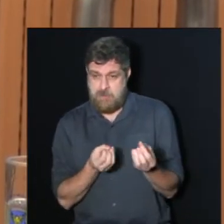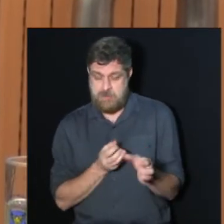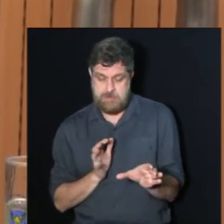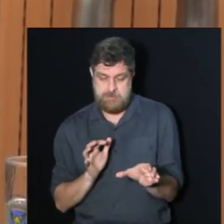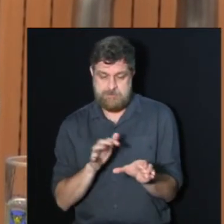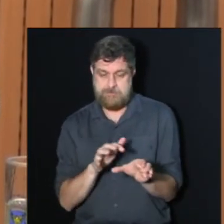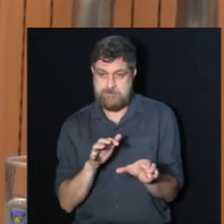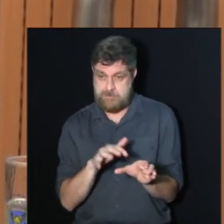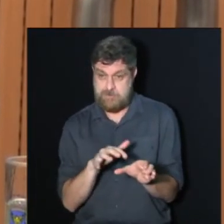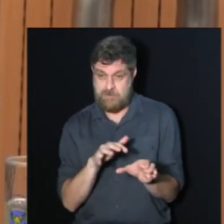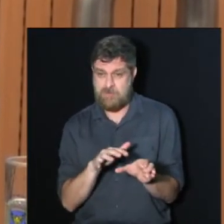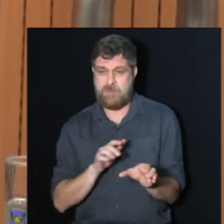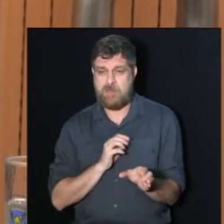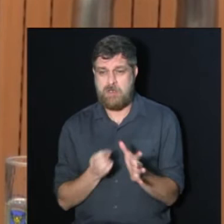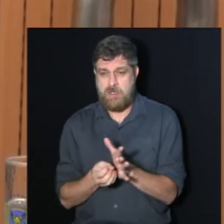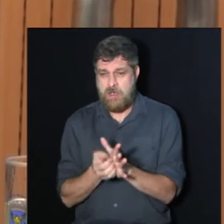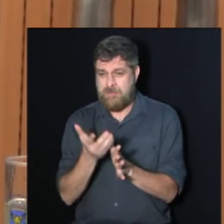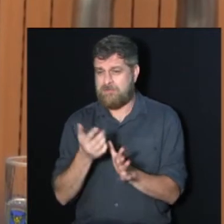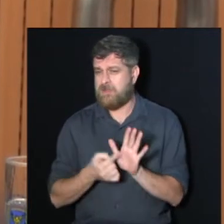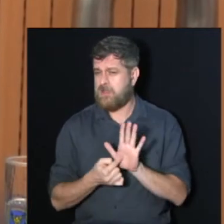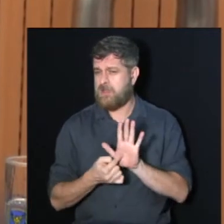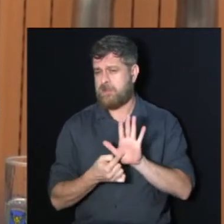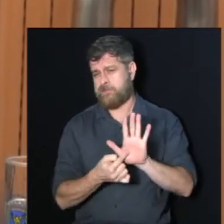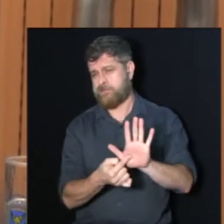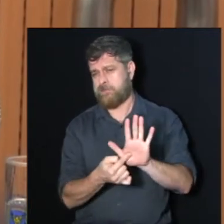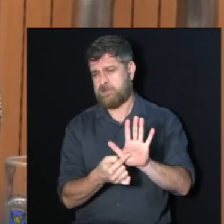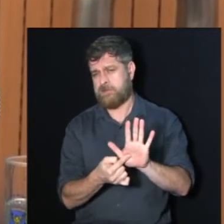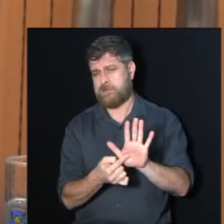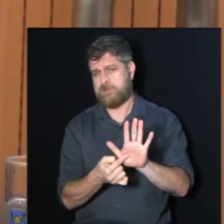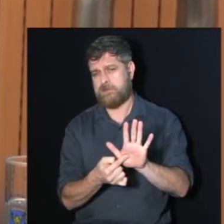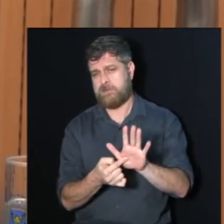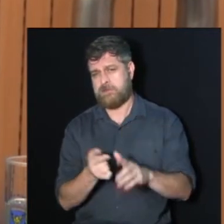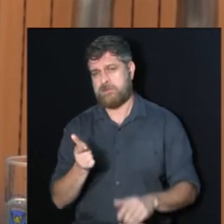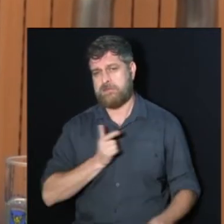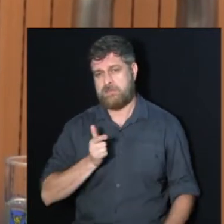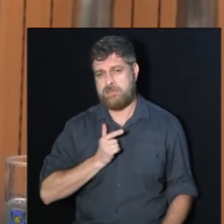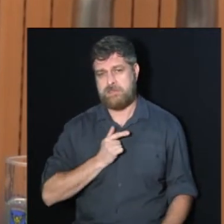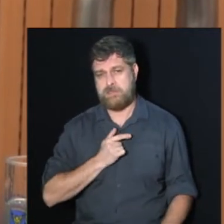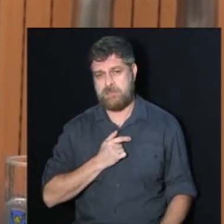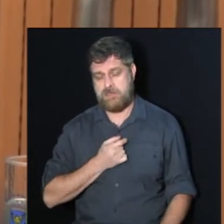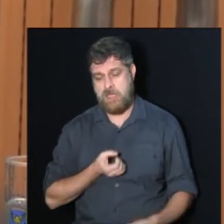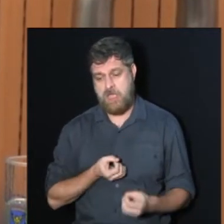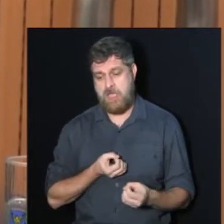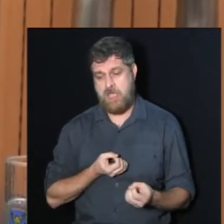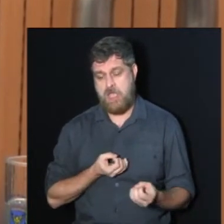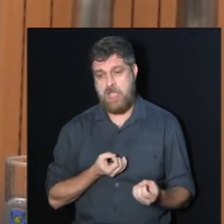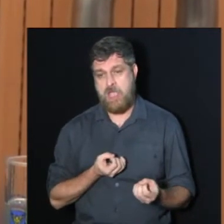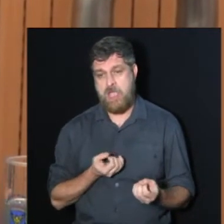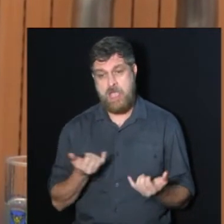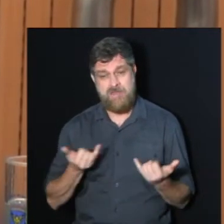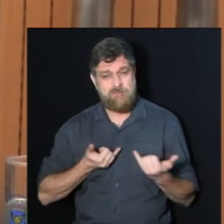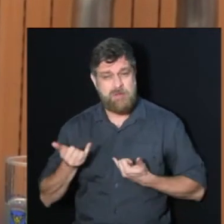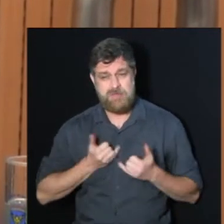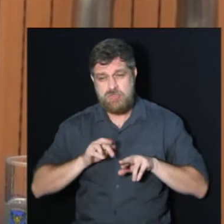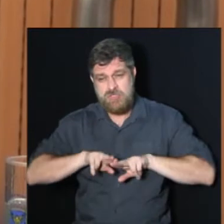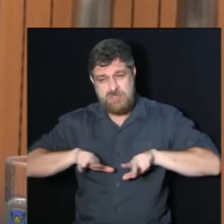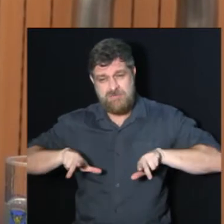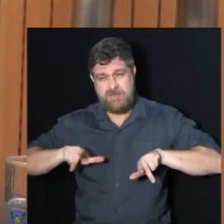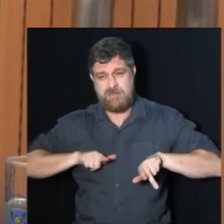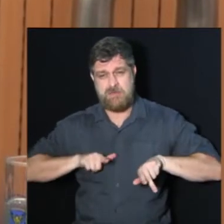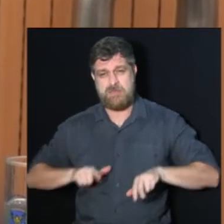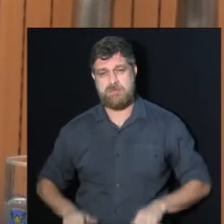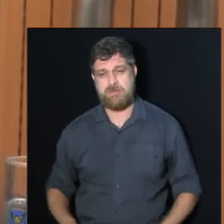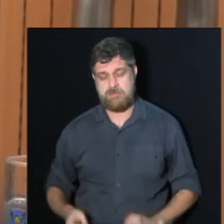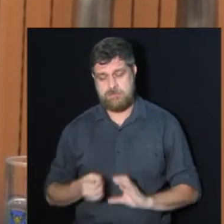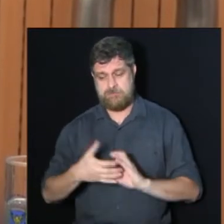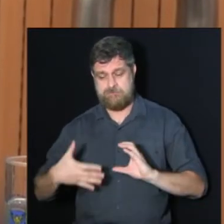vezes, podem apresentar diferentes informações ou diferentes aspectos